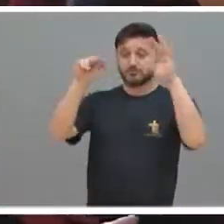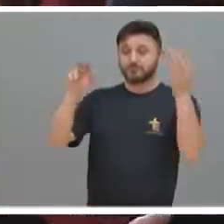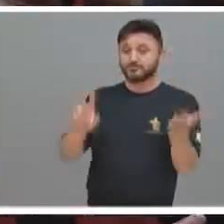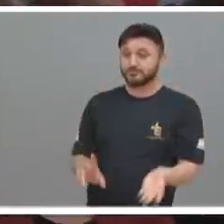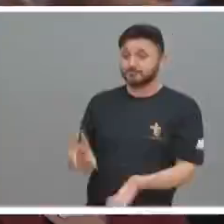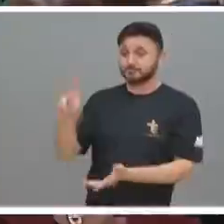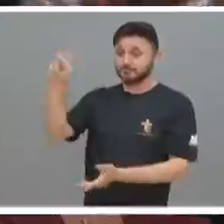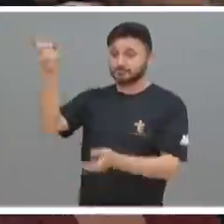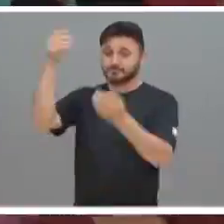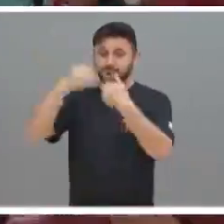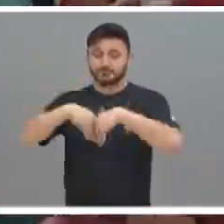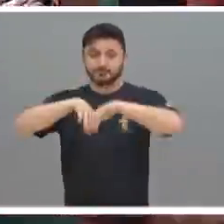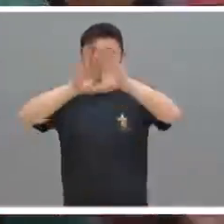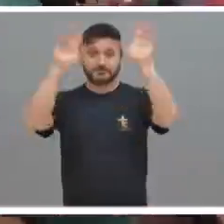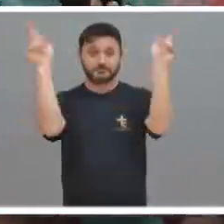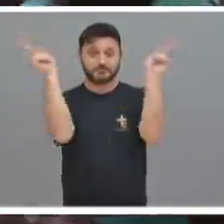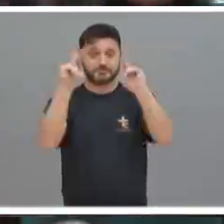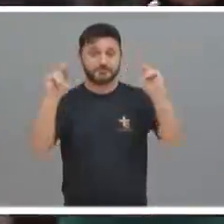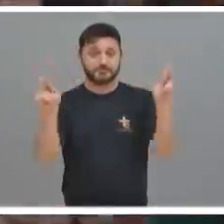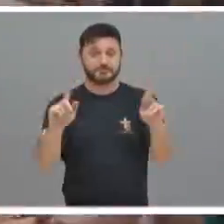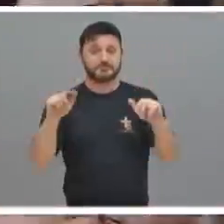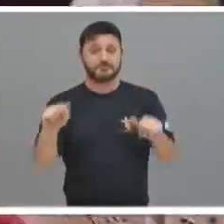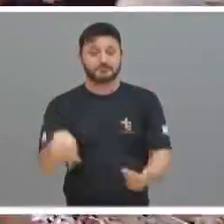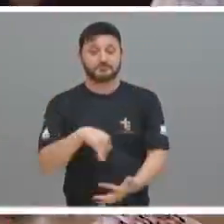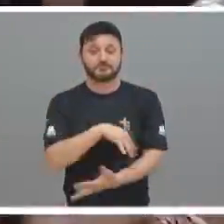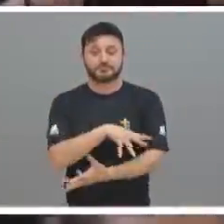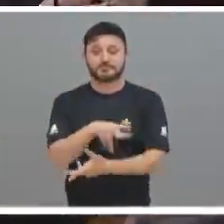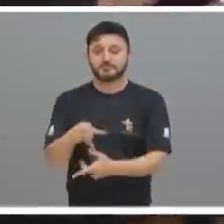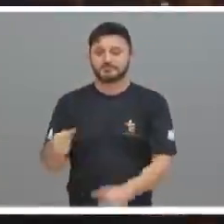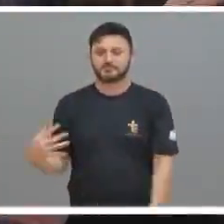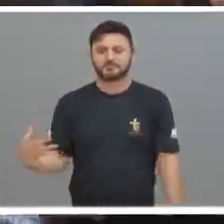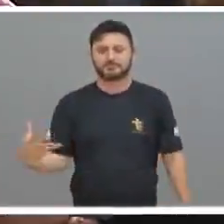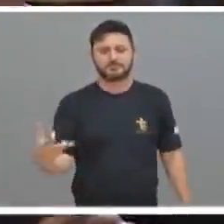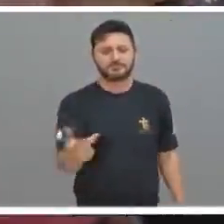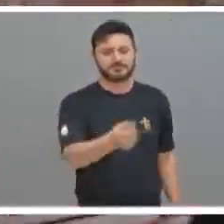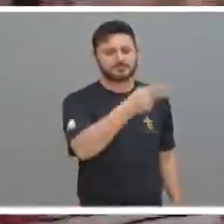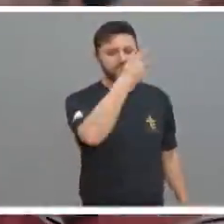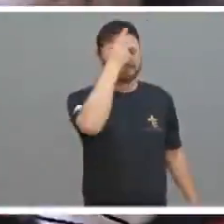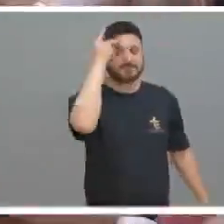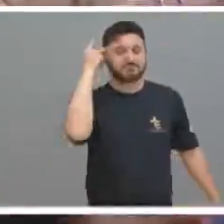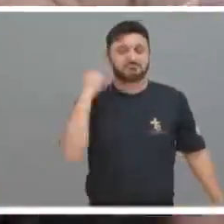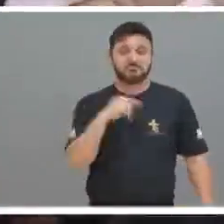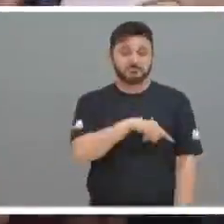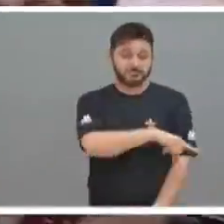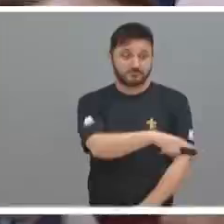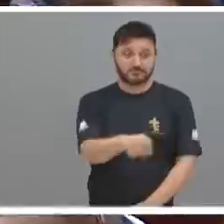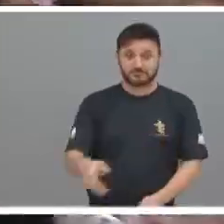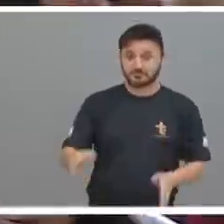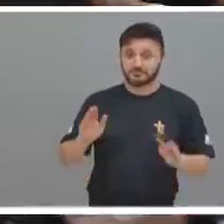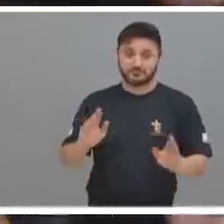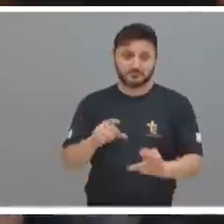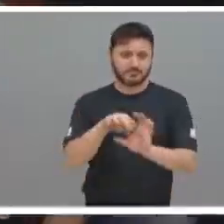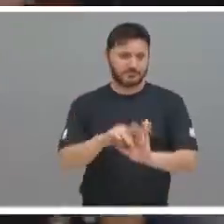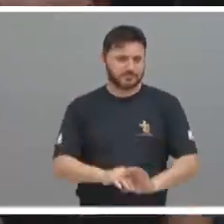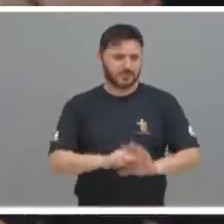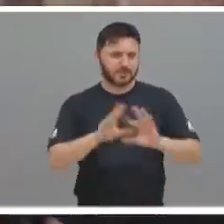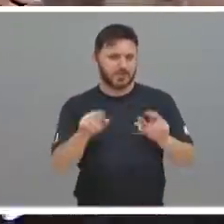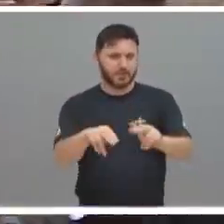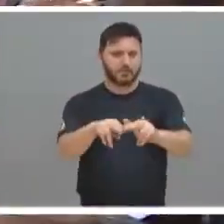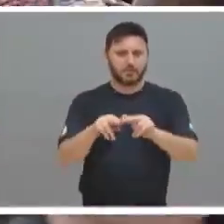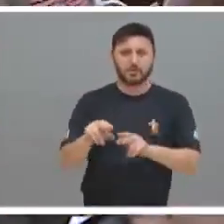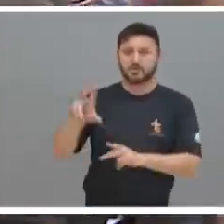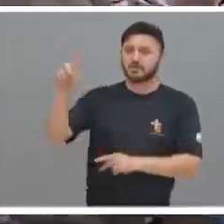Glória a Deus nos altos céus, paz na terra aos seus amados, aos